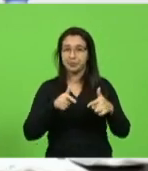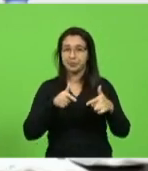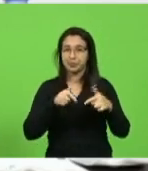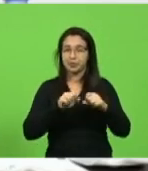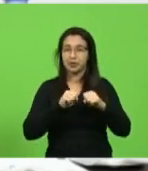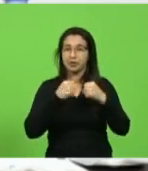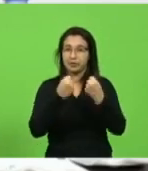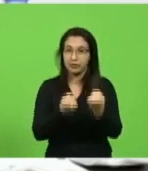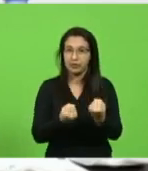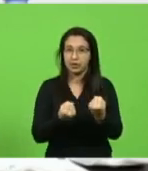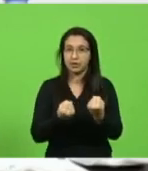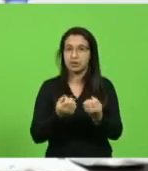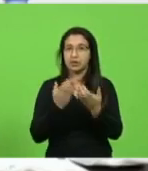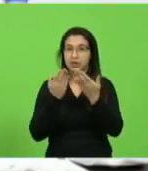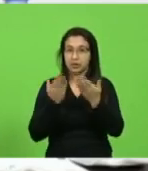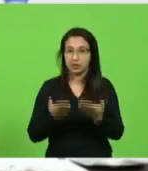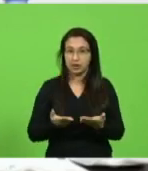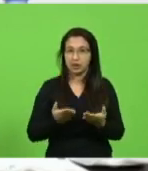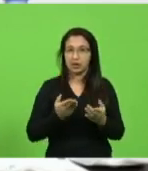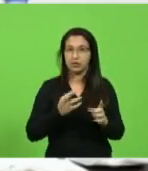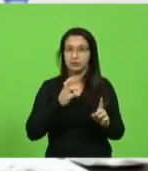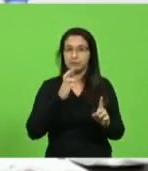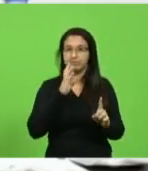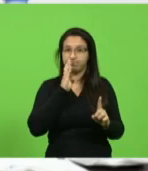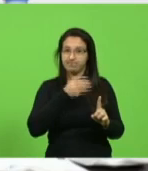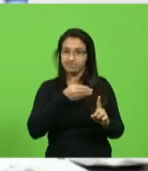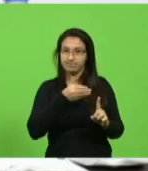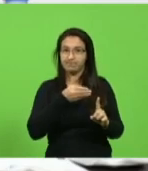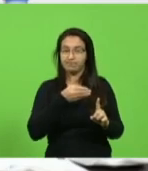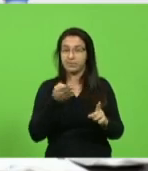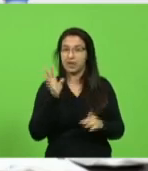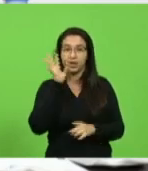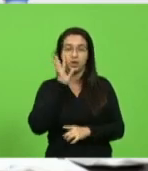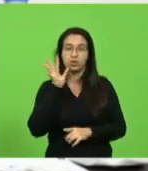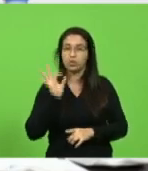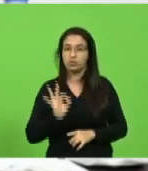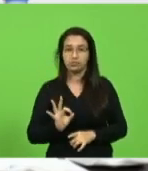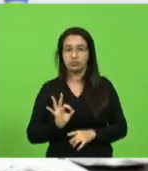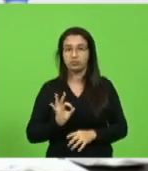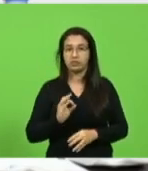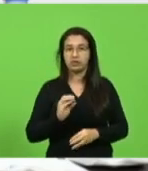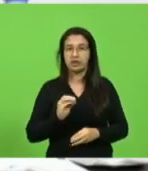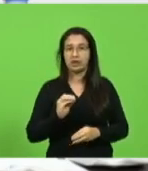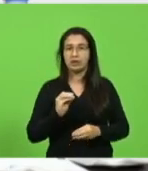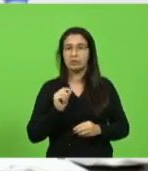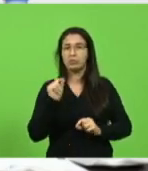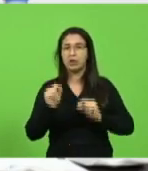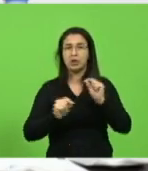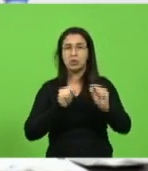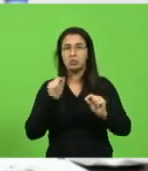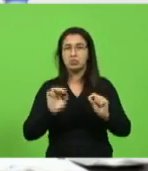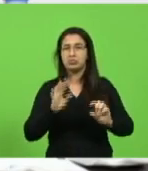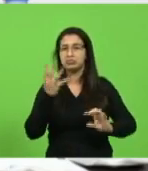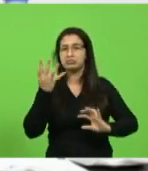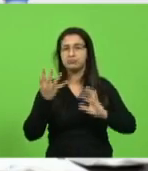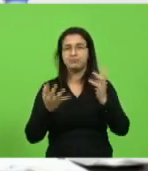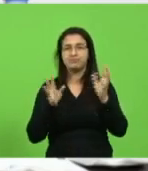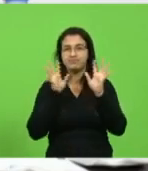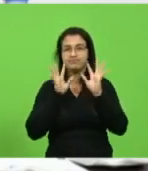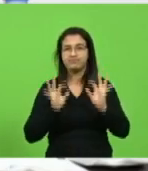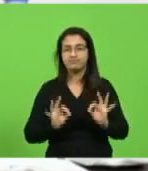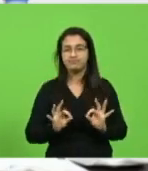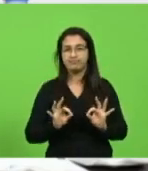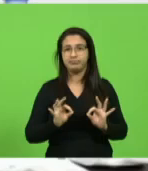outro vértice defender o que o denunciado diz conhecia a operação esse tendo apenas determinado as